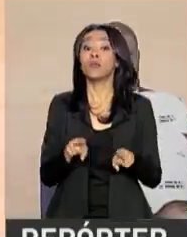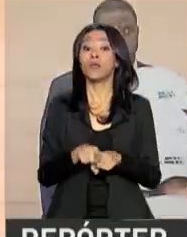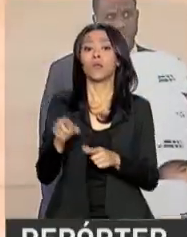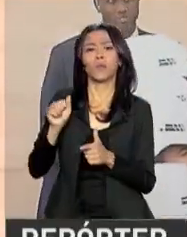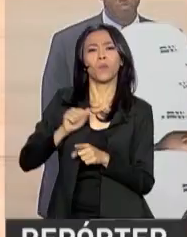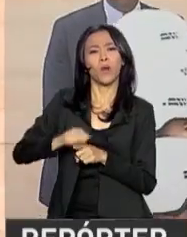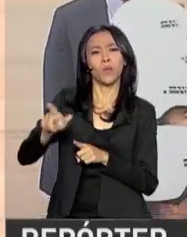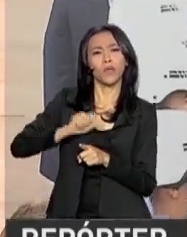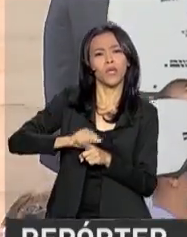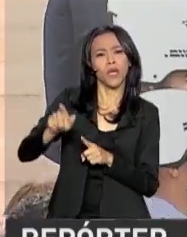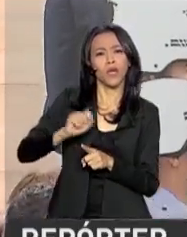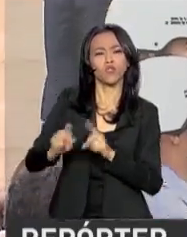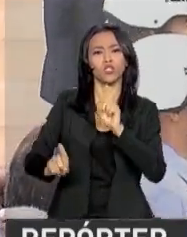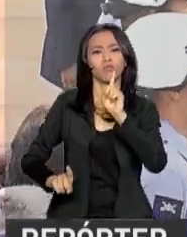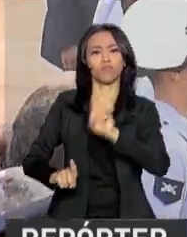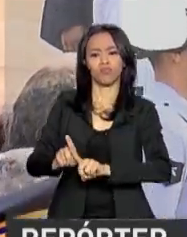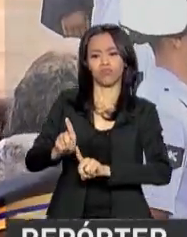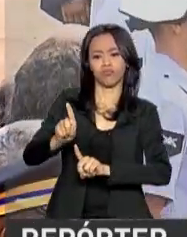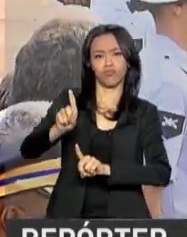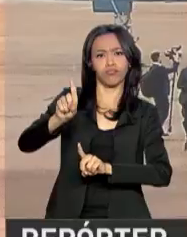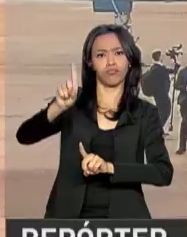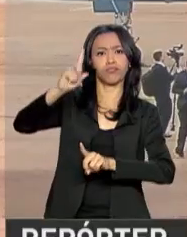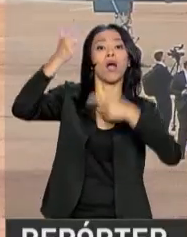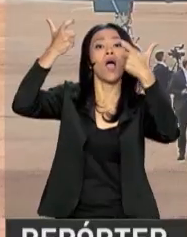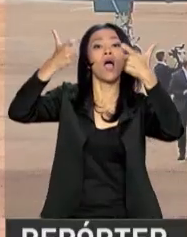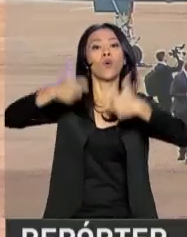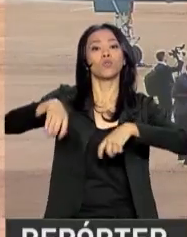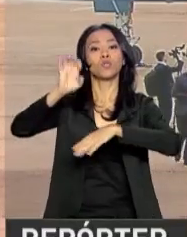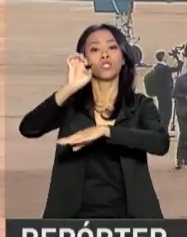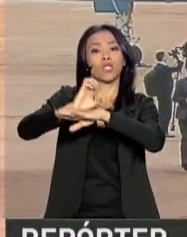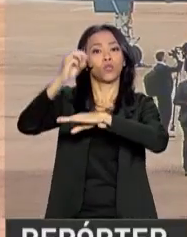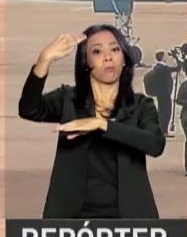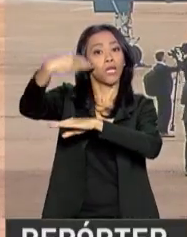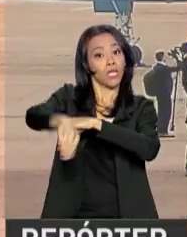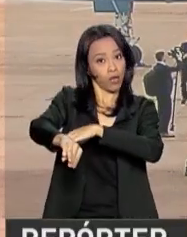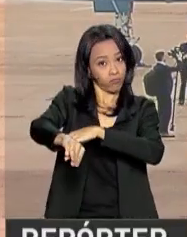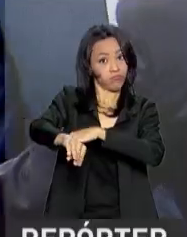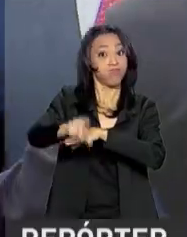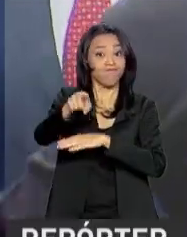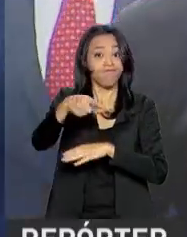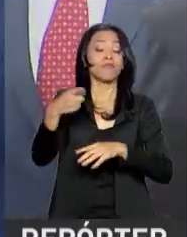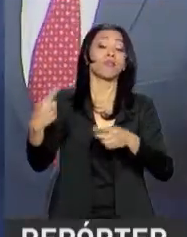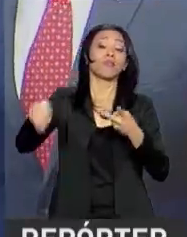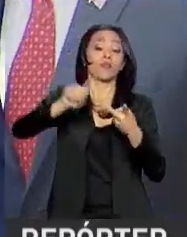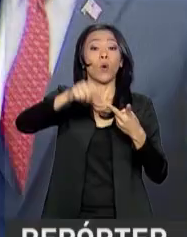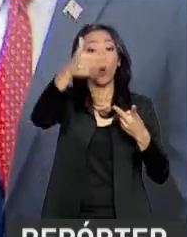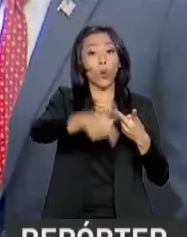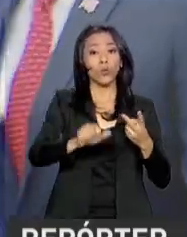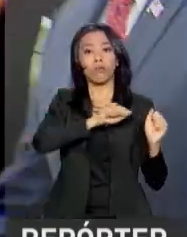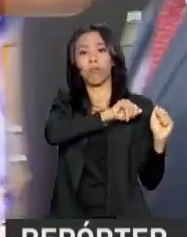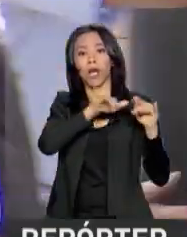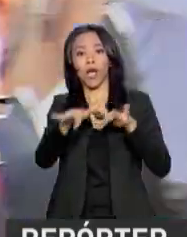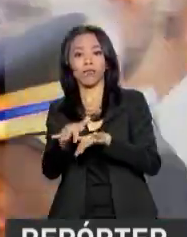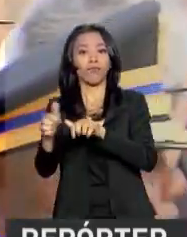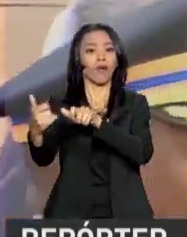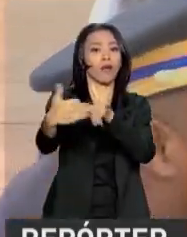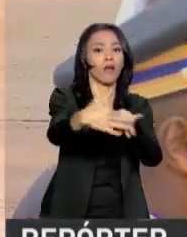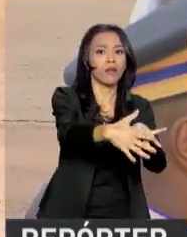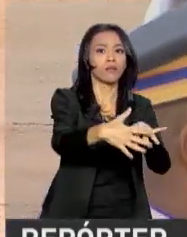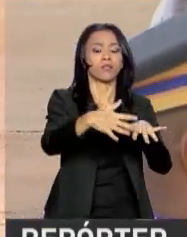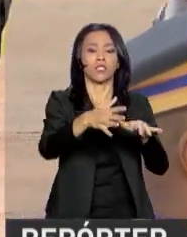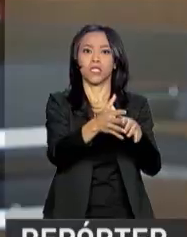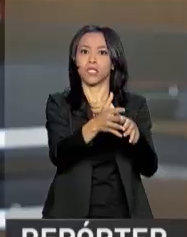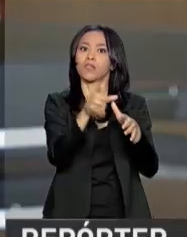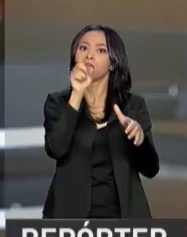lançamento de foguetes na cidade de alcântara no maranhão e também devem comentar sobre a questão do fluxo migratório aumento do fluxo migratório